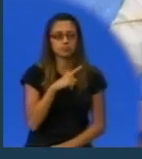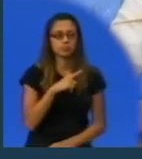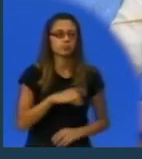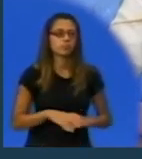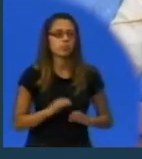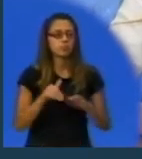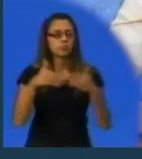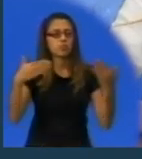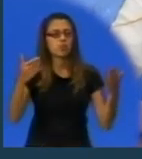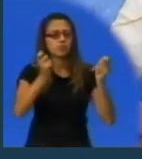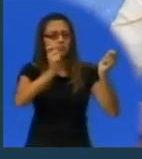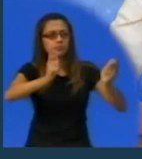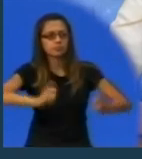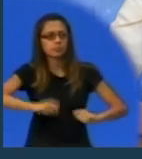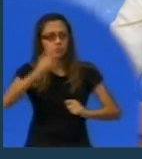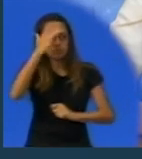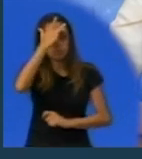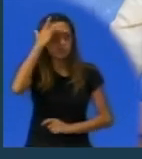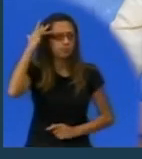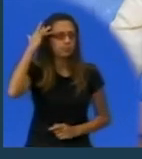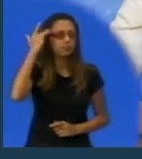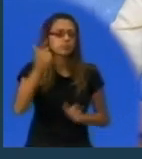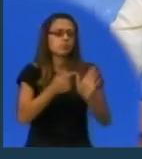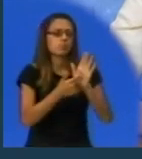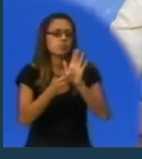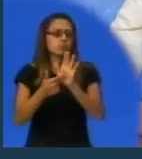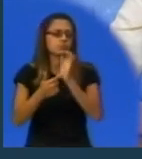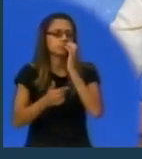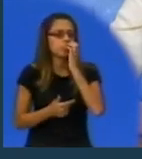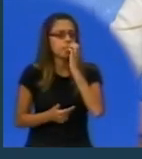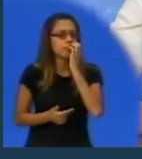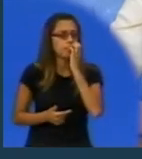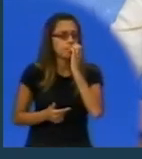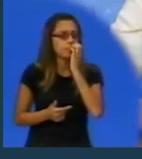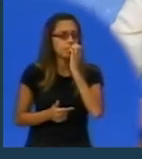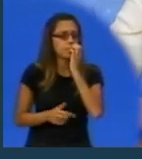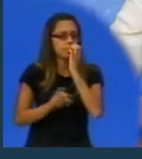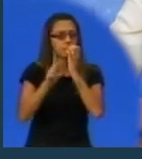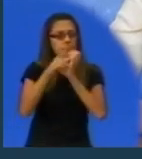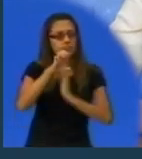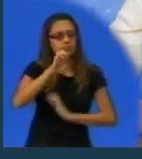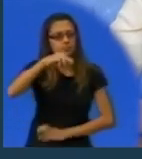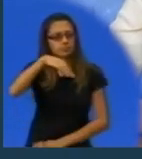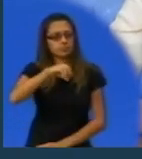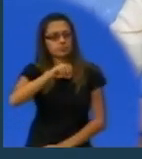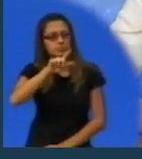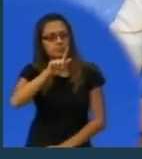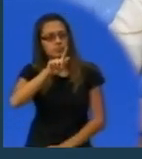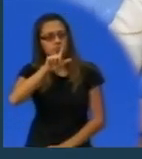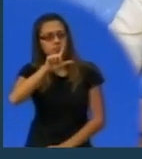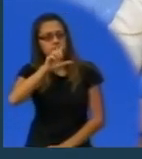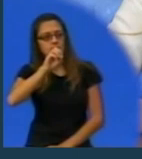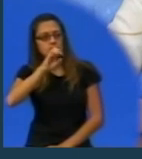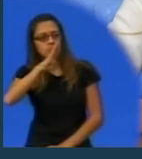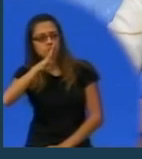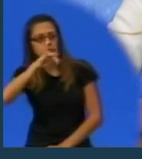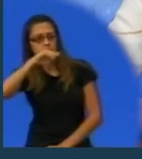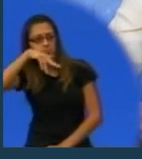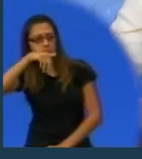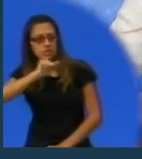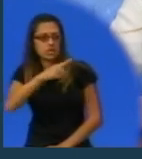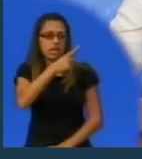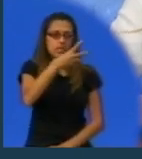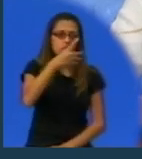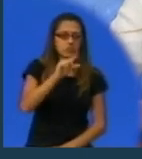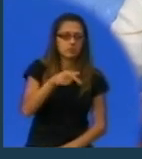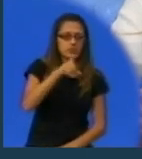qual a probabilidade de uma pessoa apresentar um valor de hemoglobina entre 14,5 e 15,5.